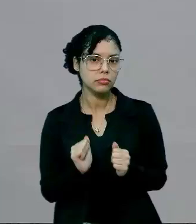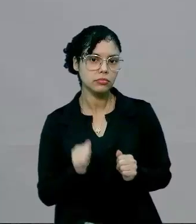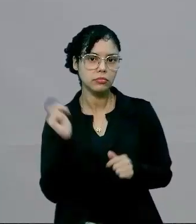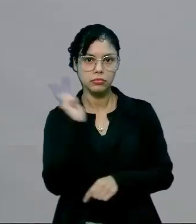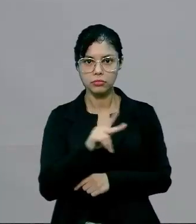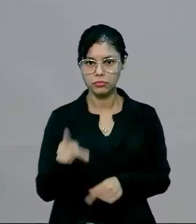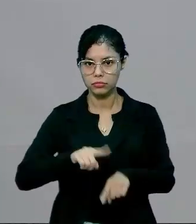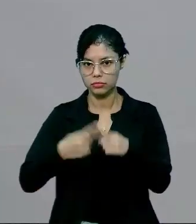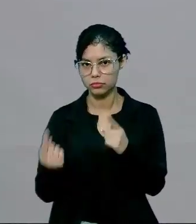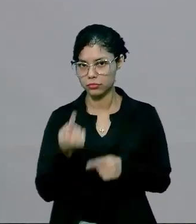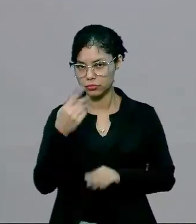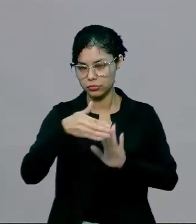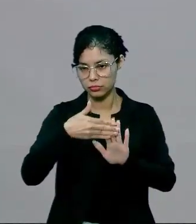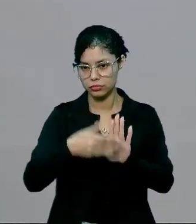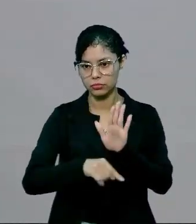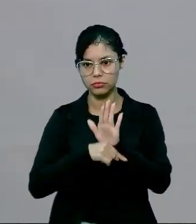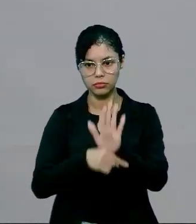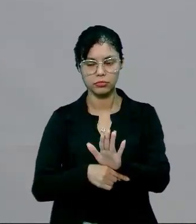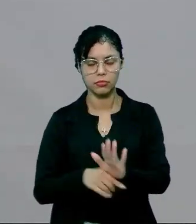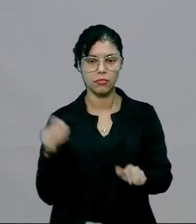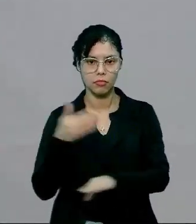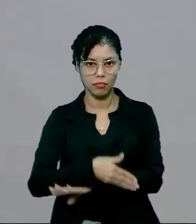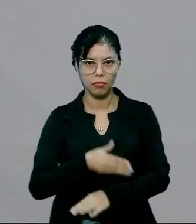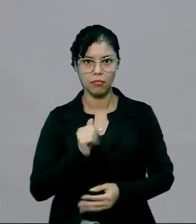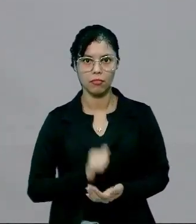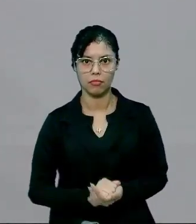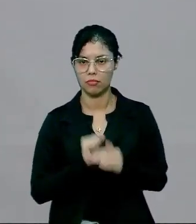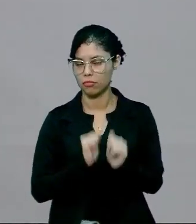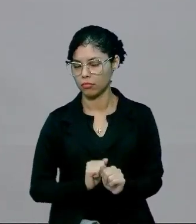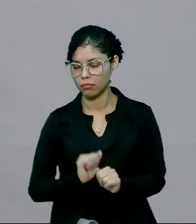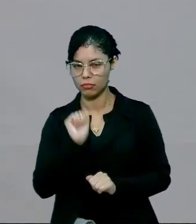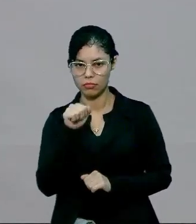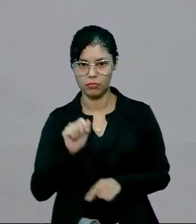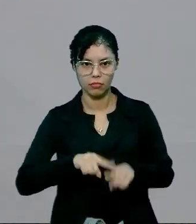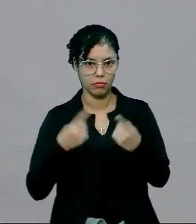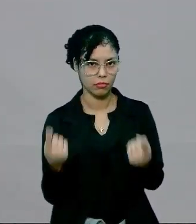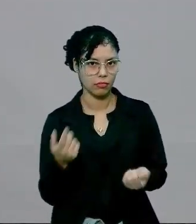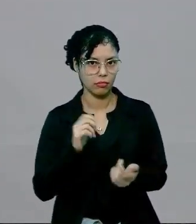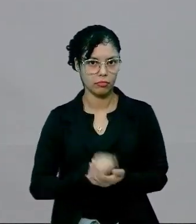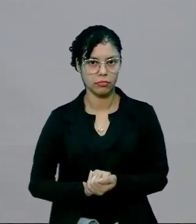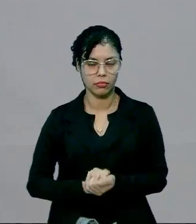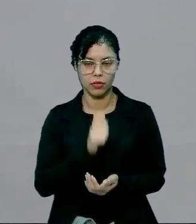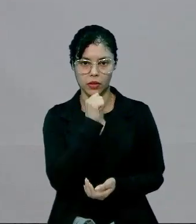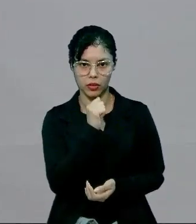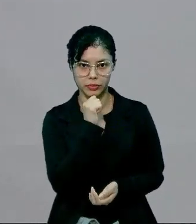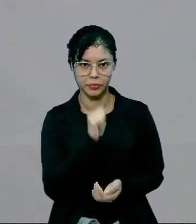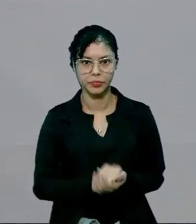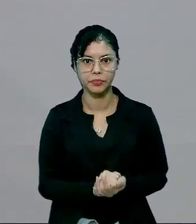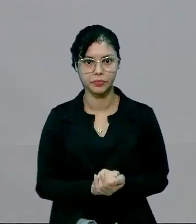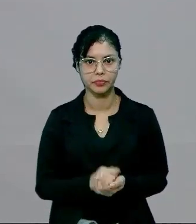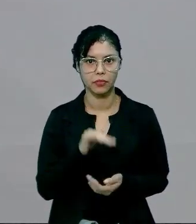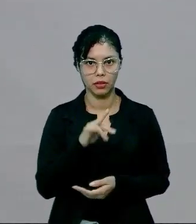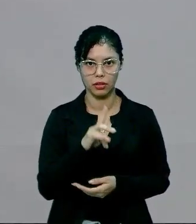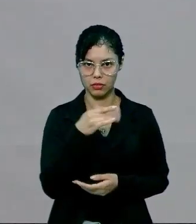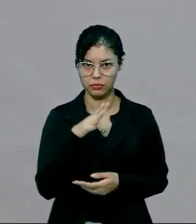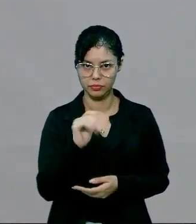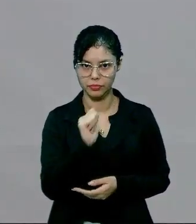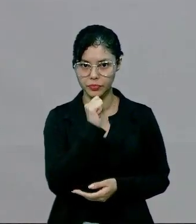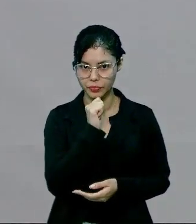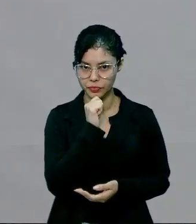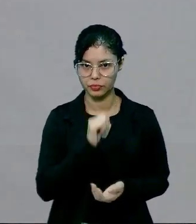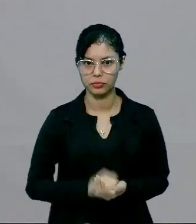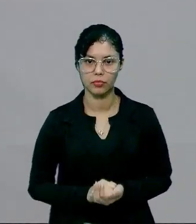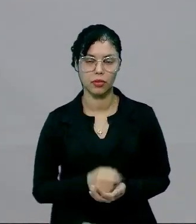professora, fazer mais de uma proposta de intervenção? Pode sim. Porém, vocês sabem que na proposta de intervenção, nós